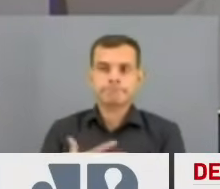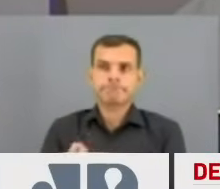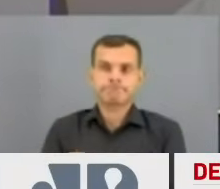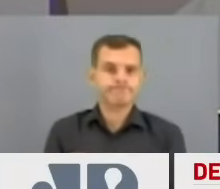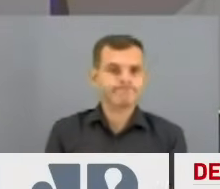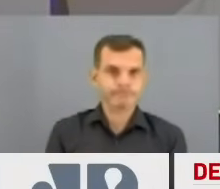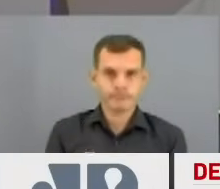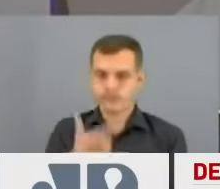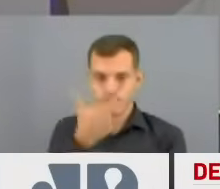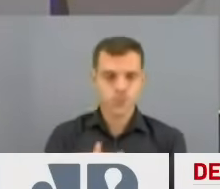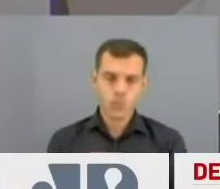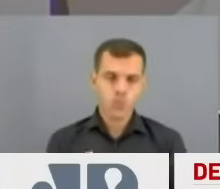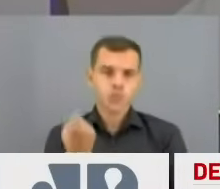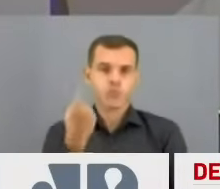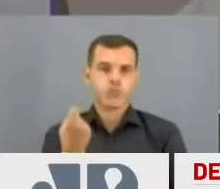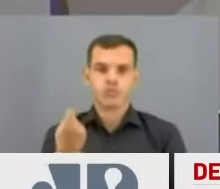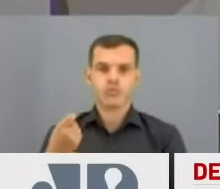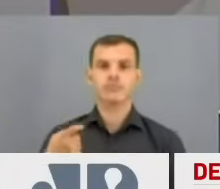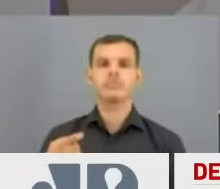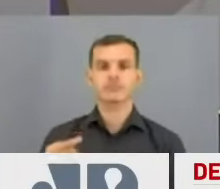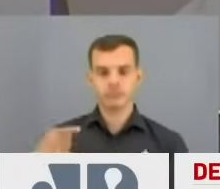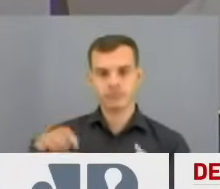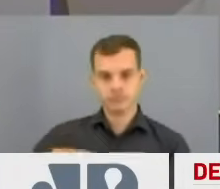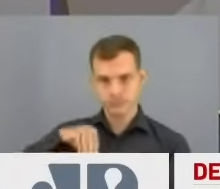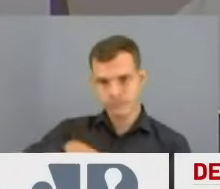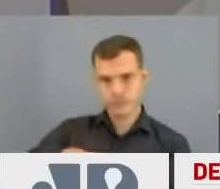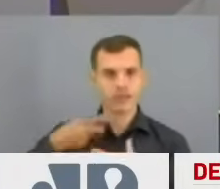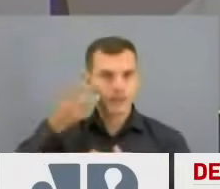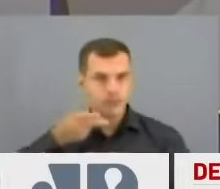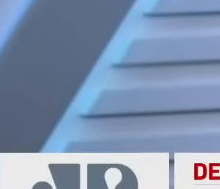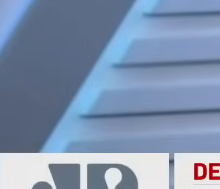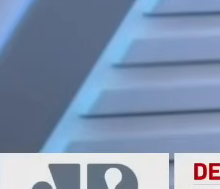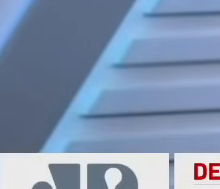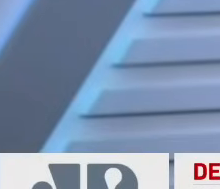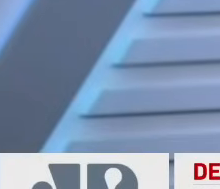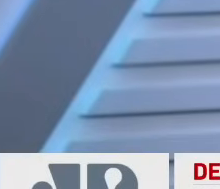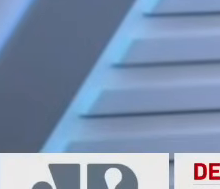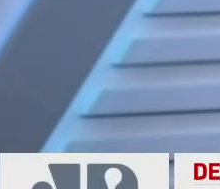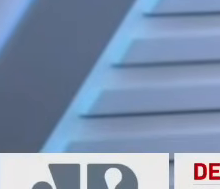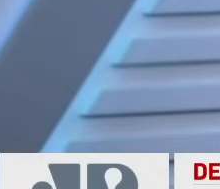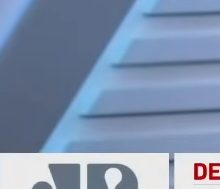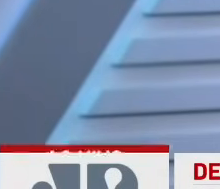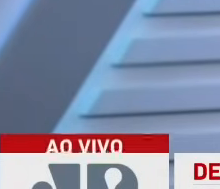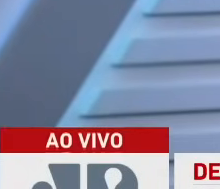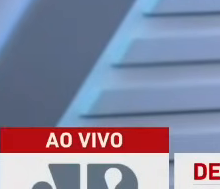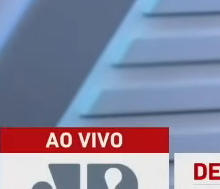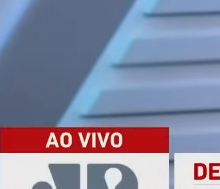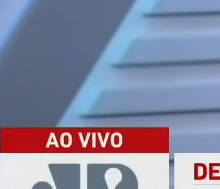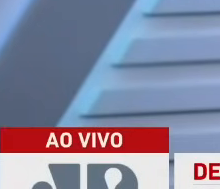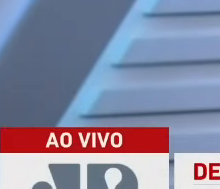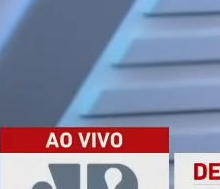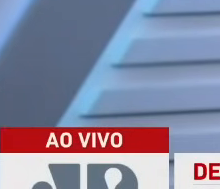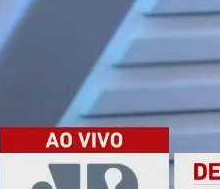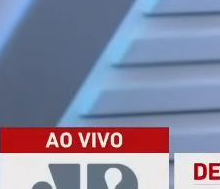eu mesmo. Os demais eram servidores do Estado brasileiro. Aí, trechos separados pela